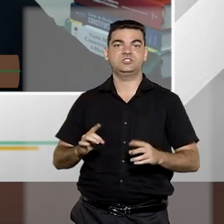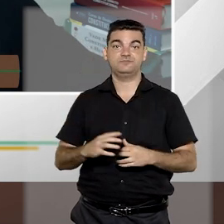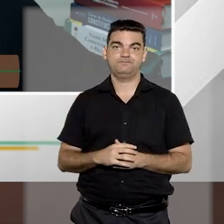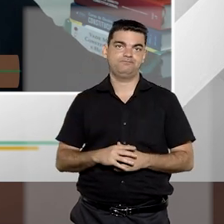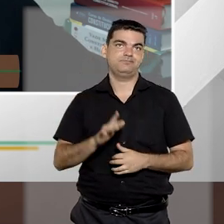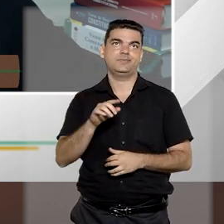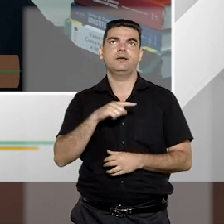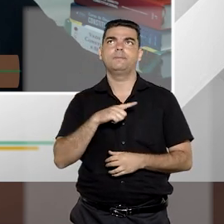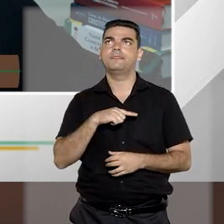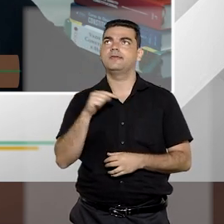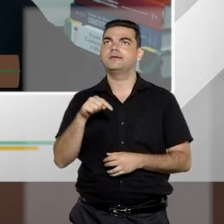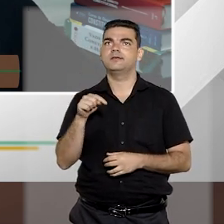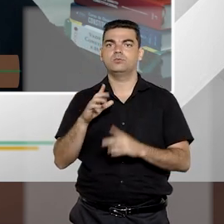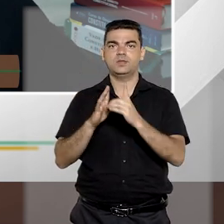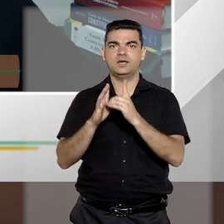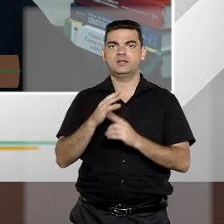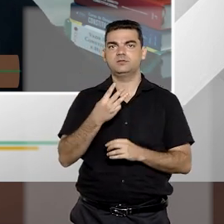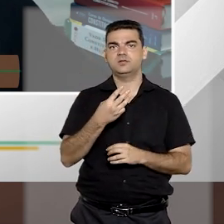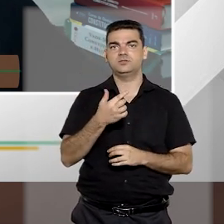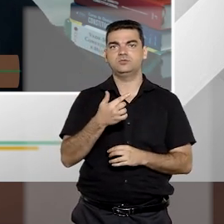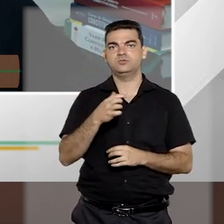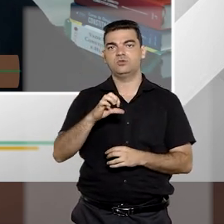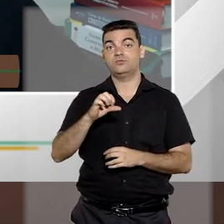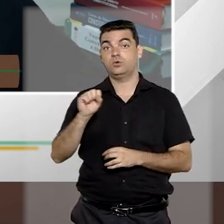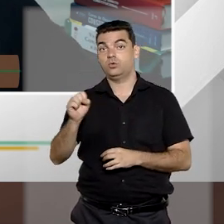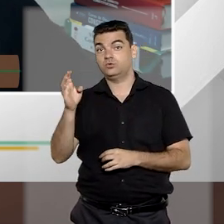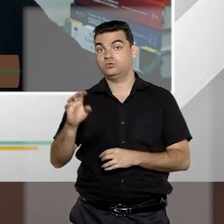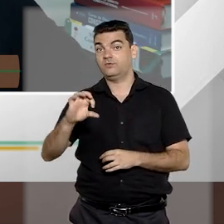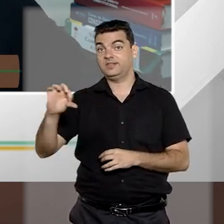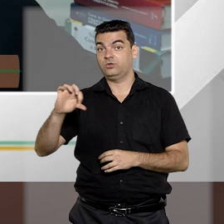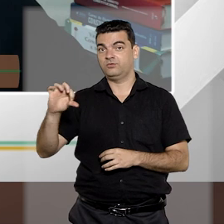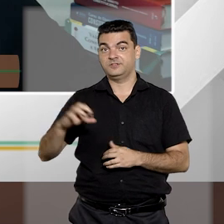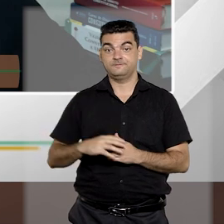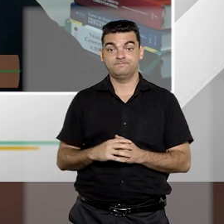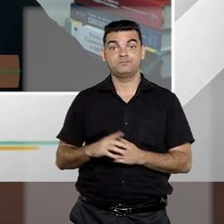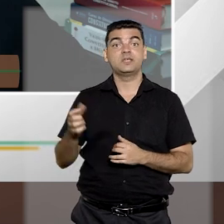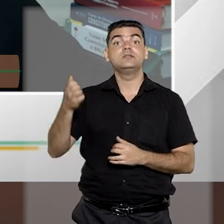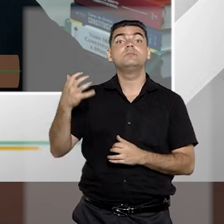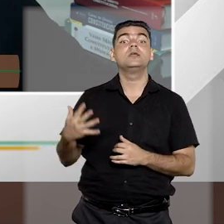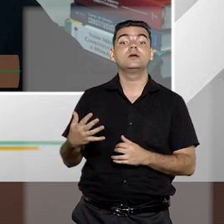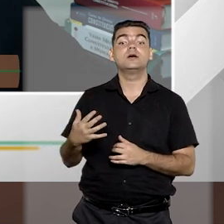A título de exemplo, nós temos o Decreto 3298 de 99,